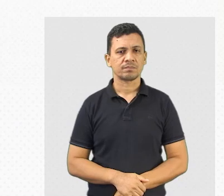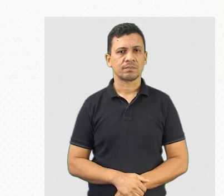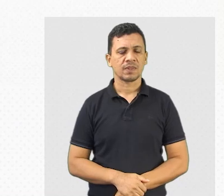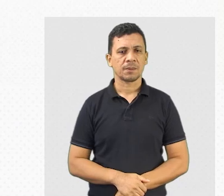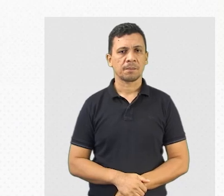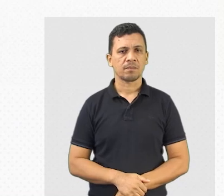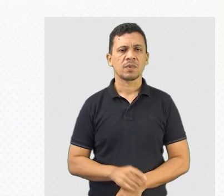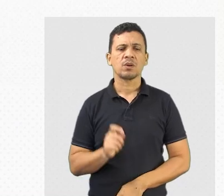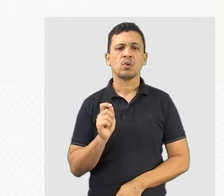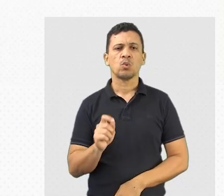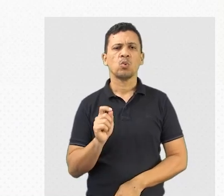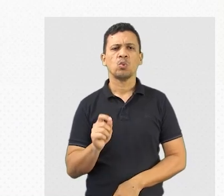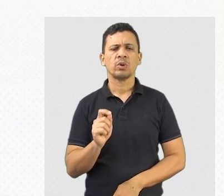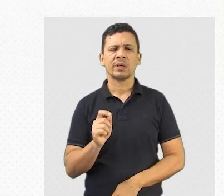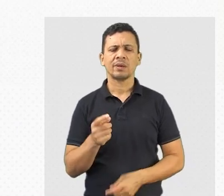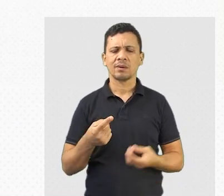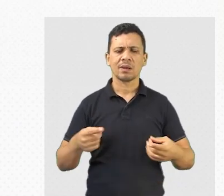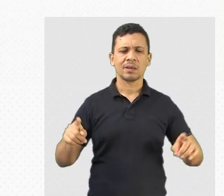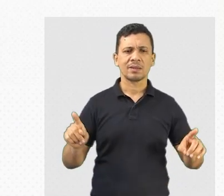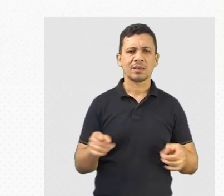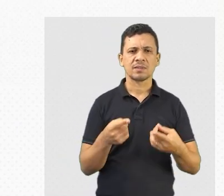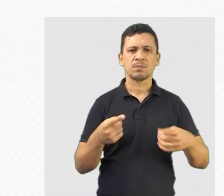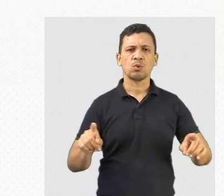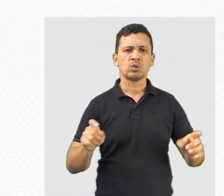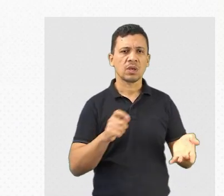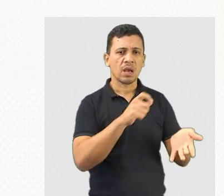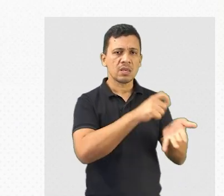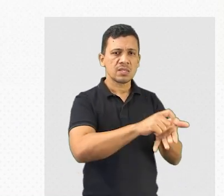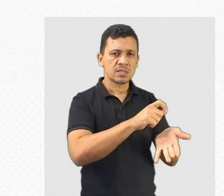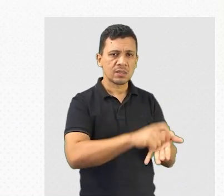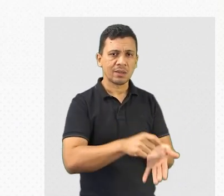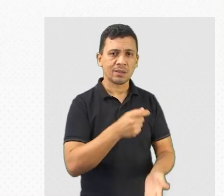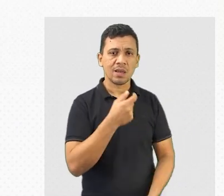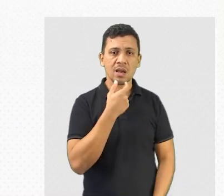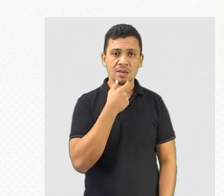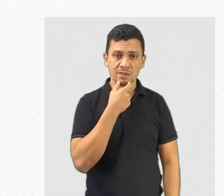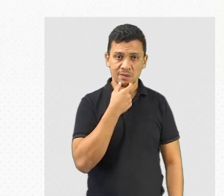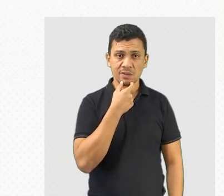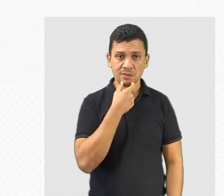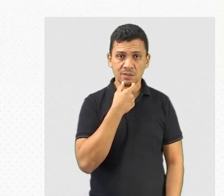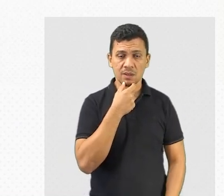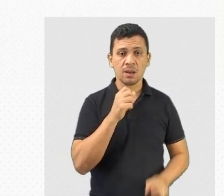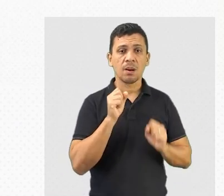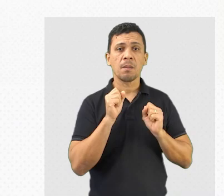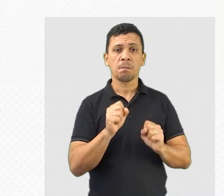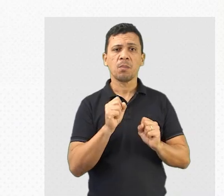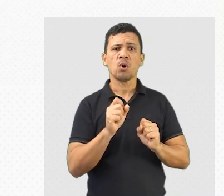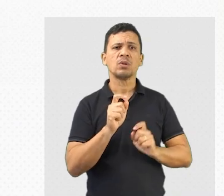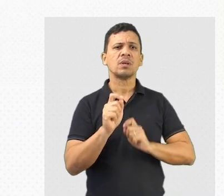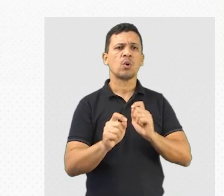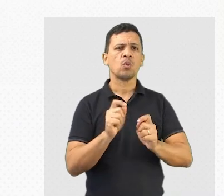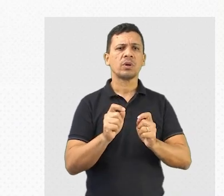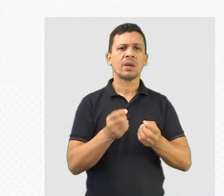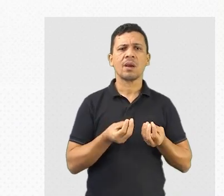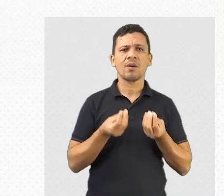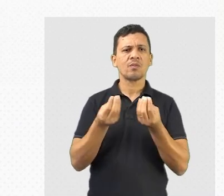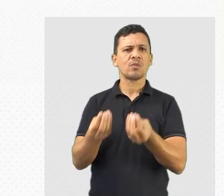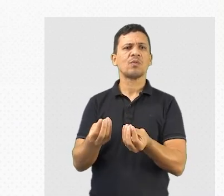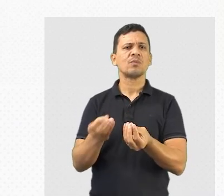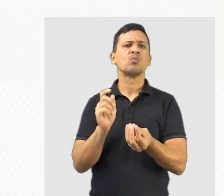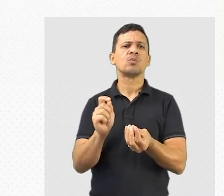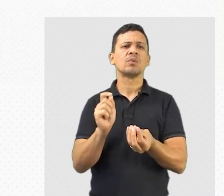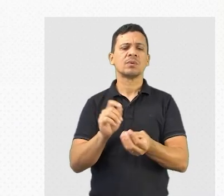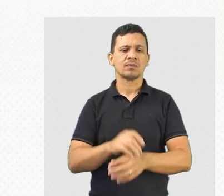pensar. O que as músicas escritas em inglês podem nos oferecer? Então, nós vamos